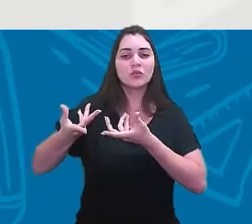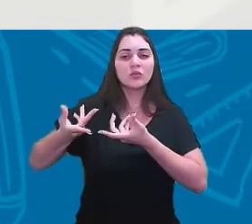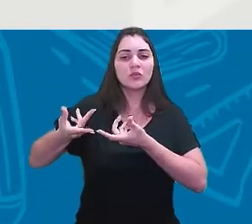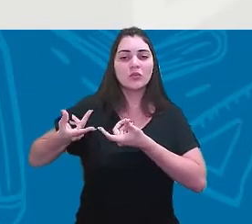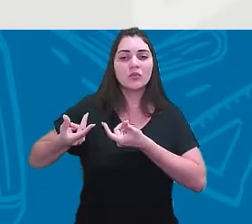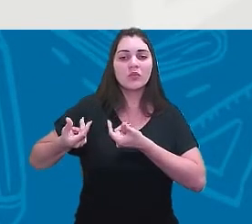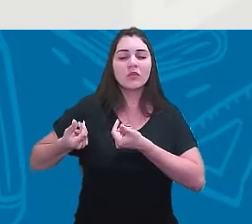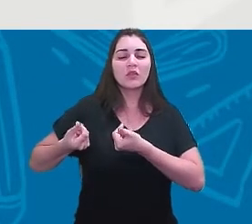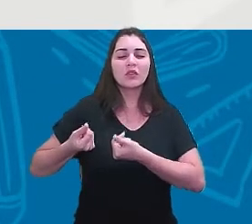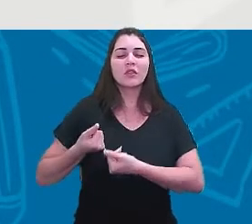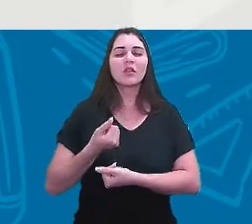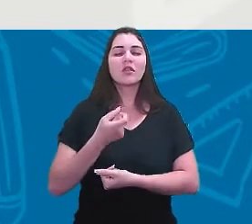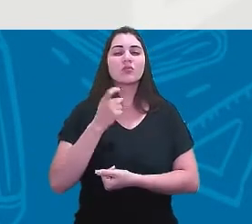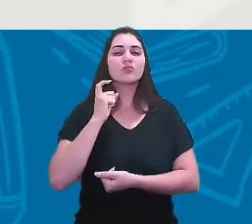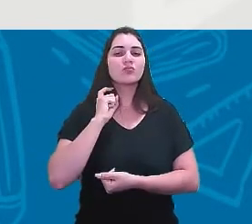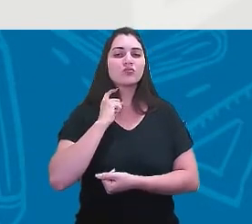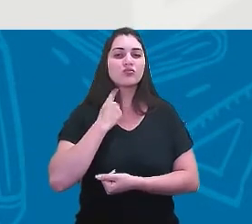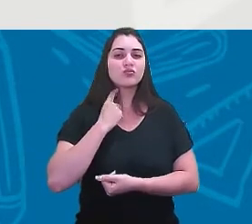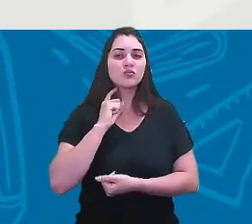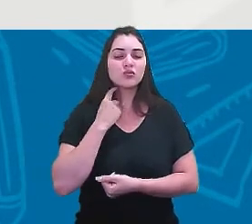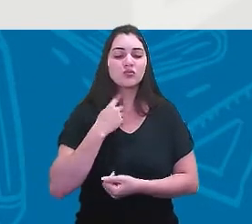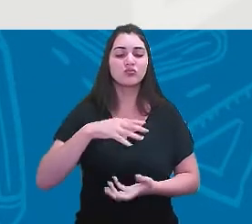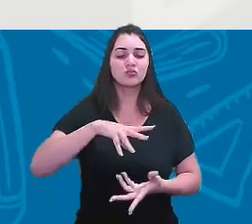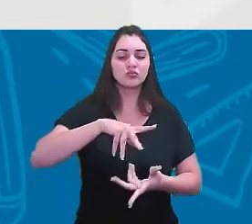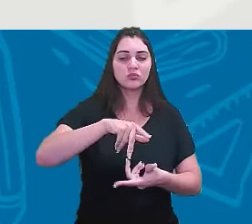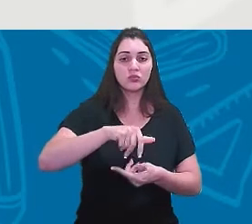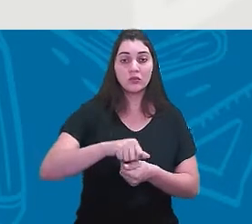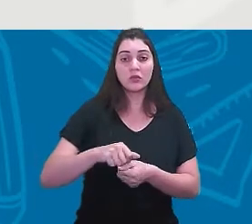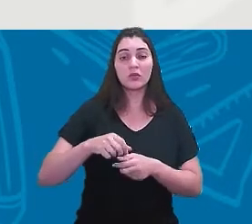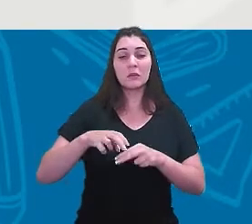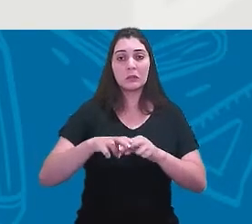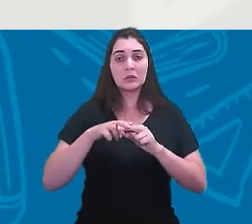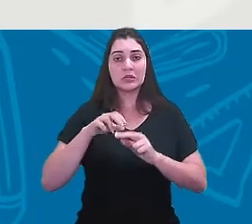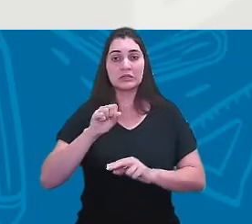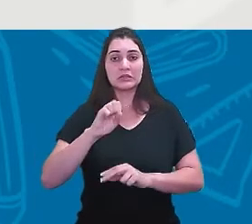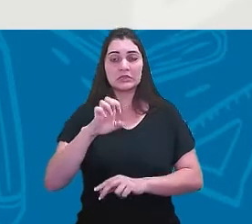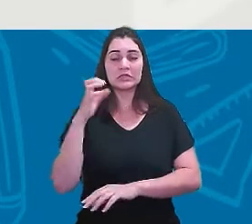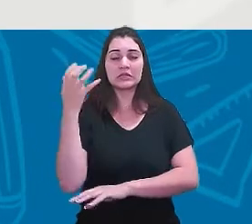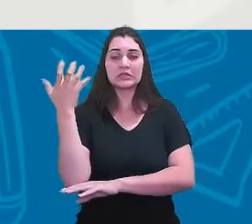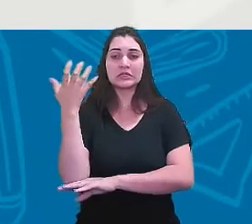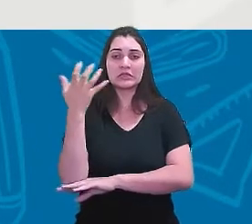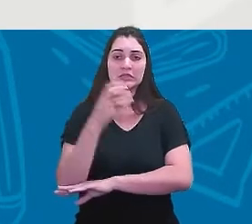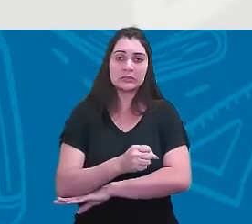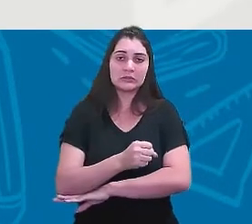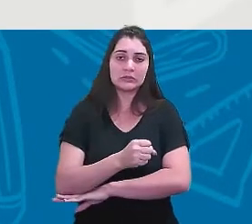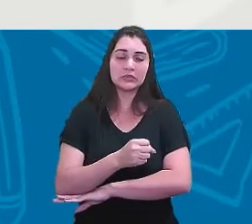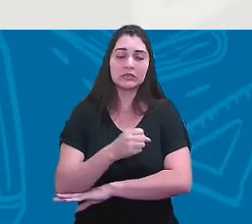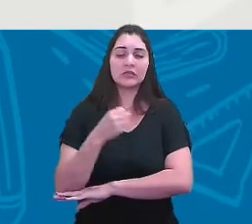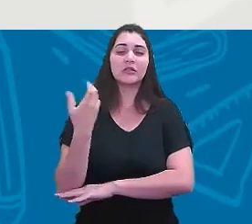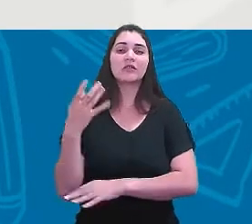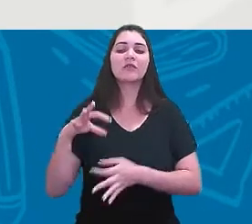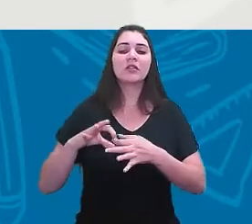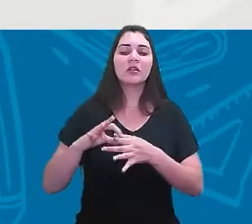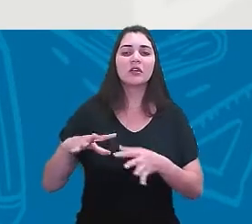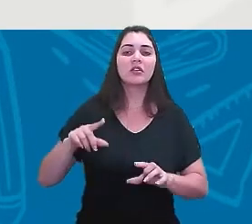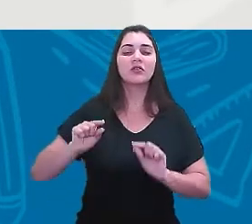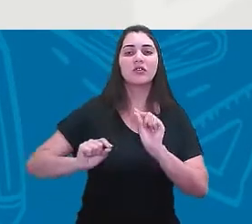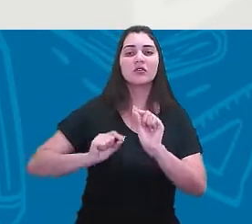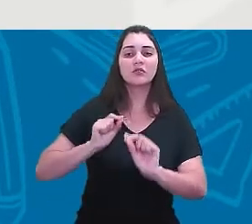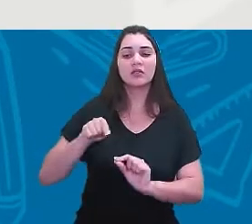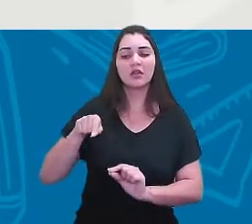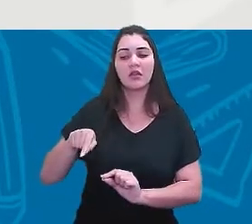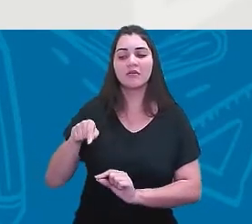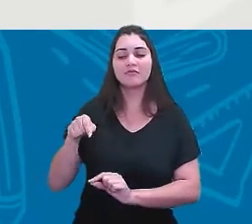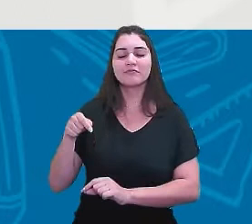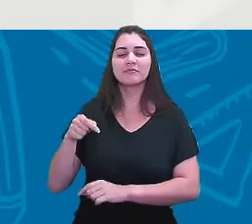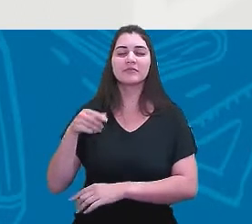poluição atmosférica. Portanto, se a gente desmata a nossa floresta, a gente vai deixar, né, vai fazer com que essas florestas